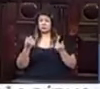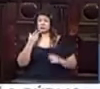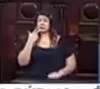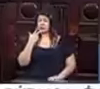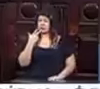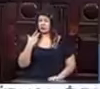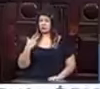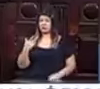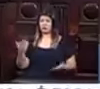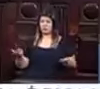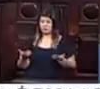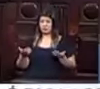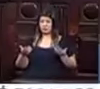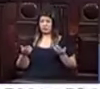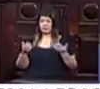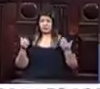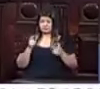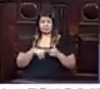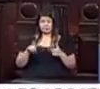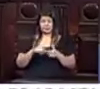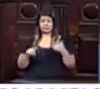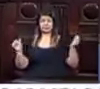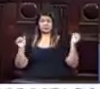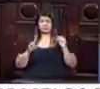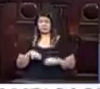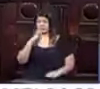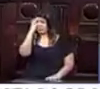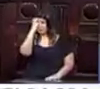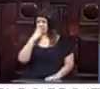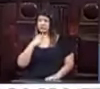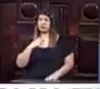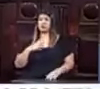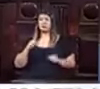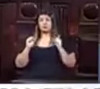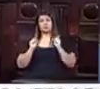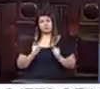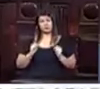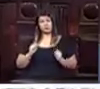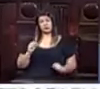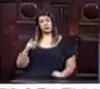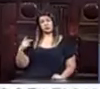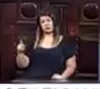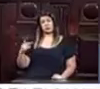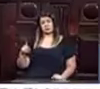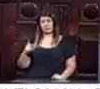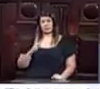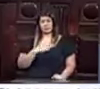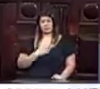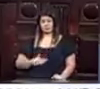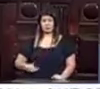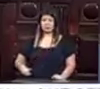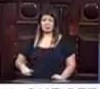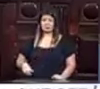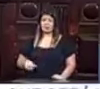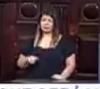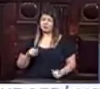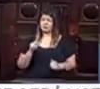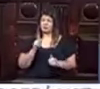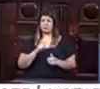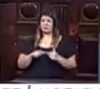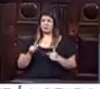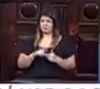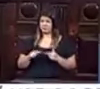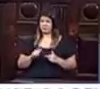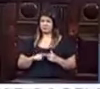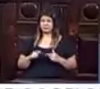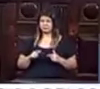governo Pezão nesse momento é uma enorme perda de tempo, porque há enorme possibilidade desse governo não chegar ao fim pela calamidade que ele fez com a situação